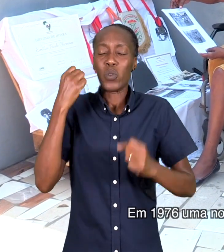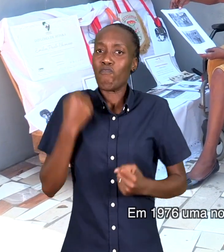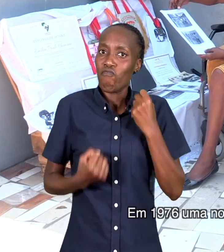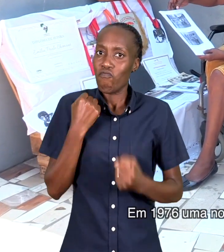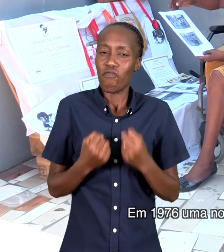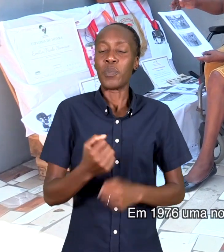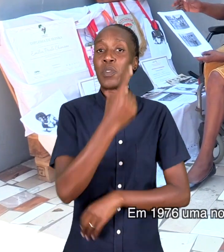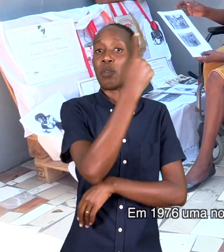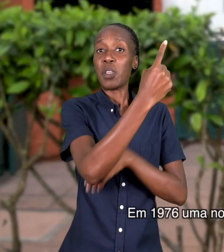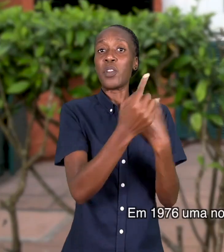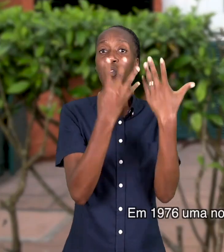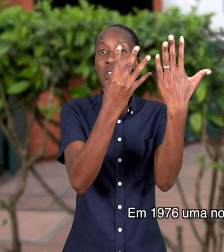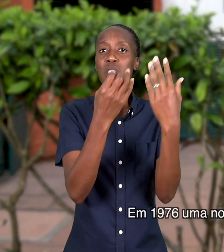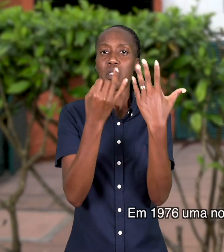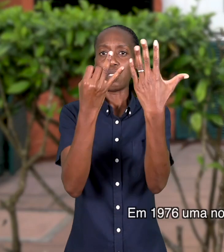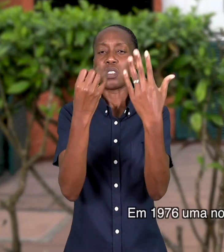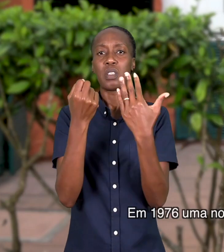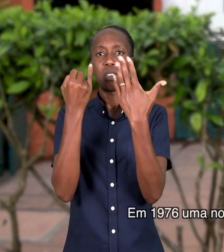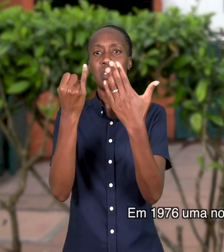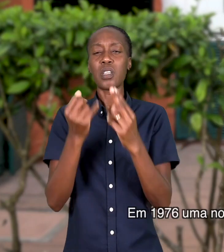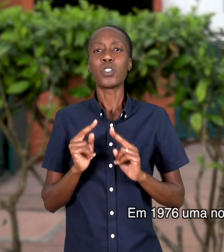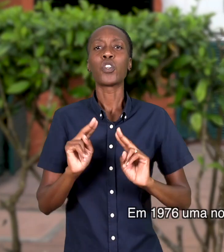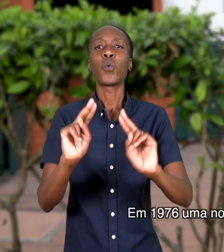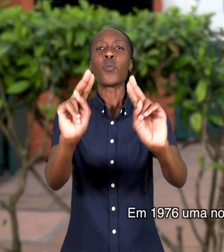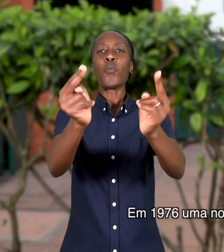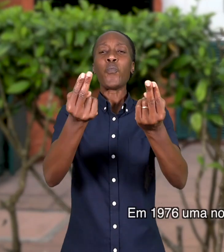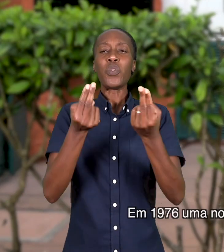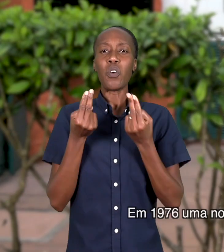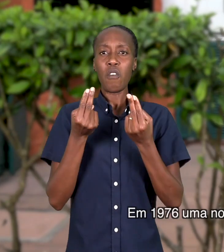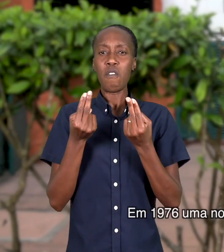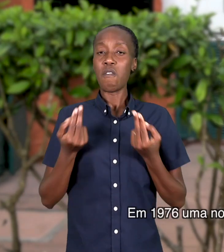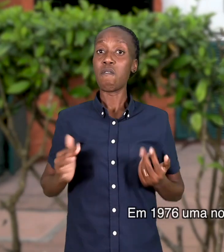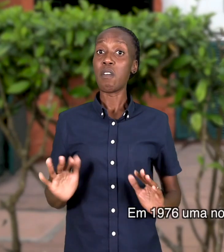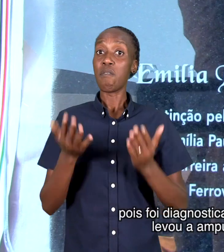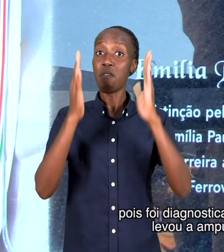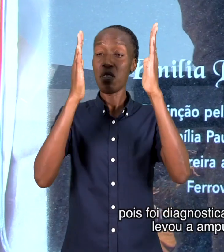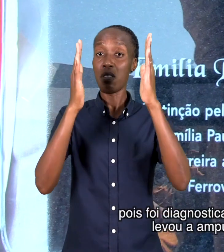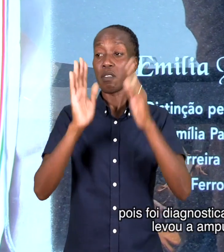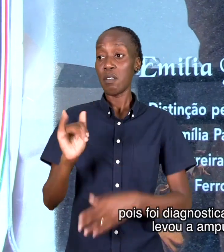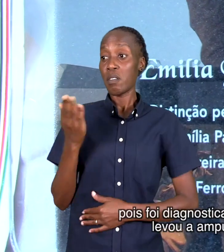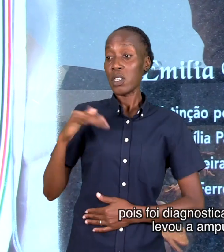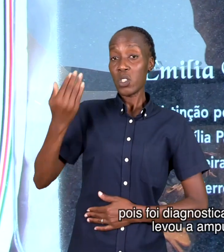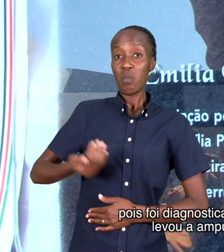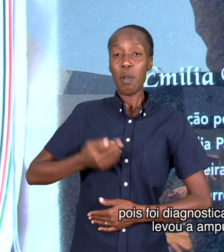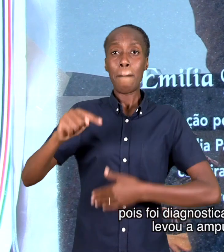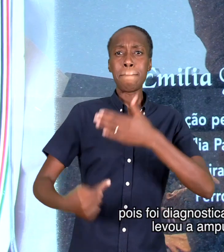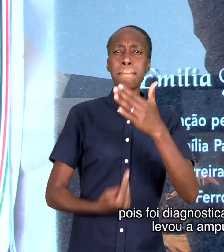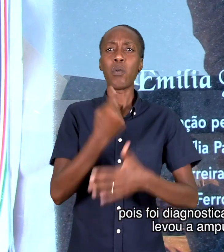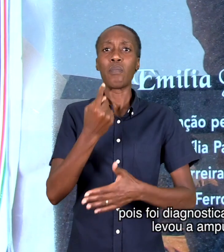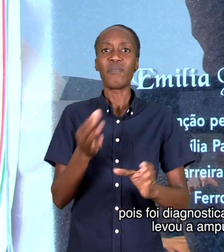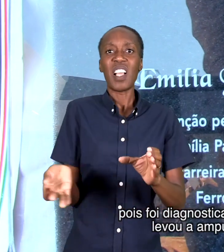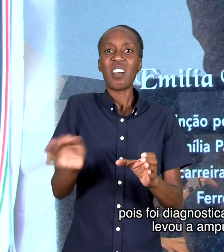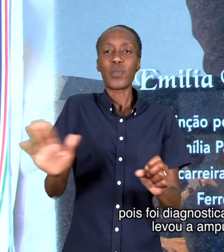1976, uma nova página se abre na vida de Emília, pois foi diagnosticada